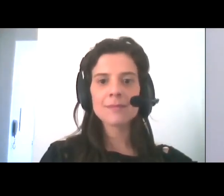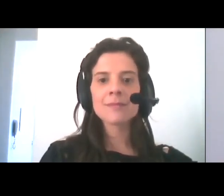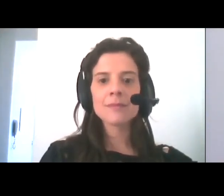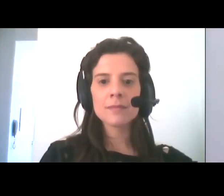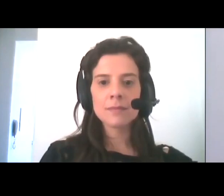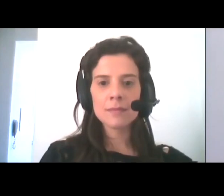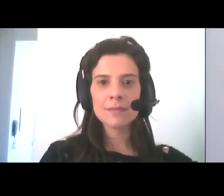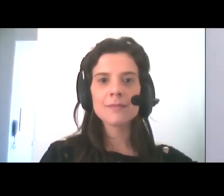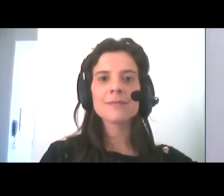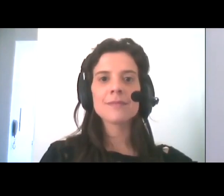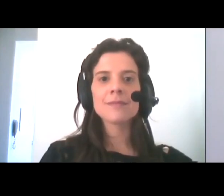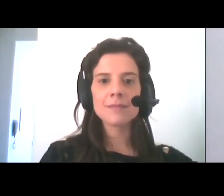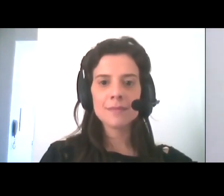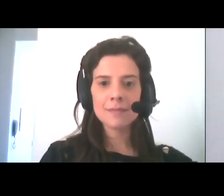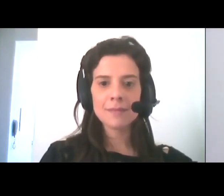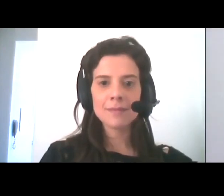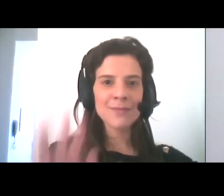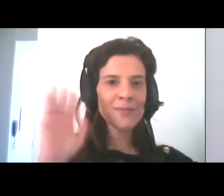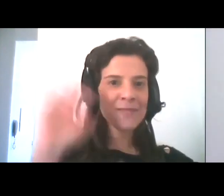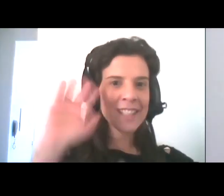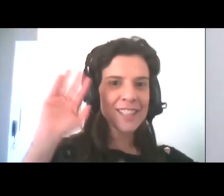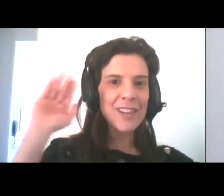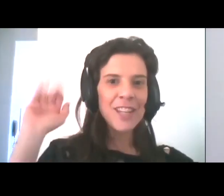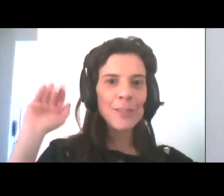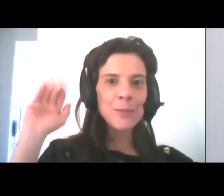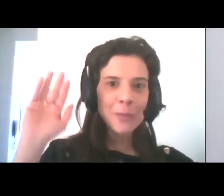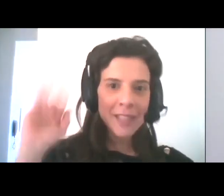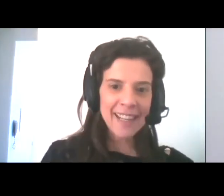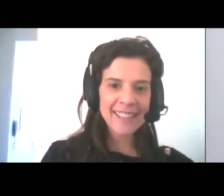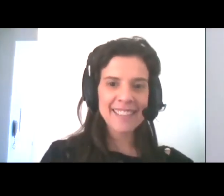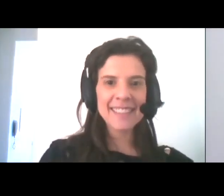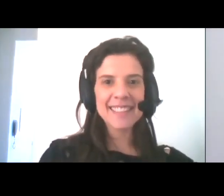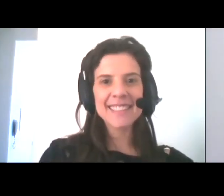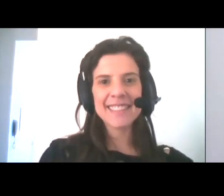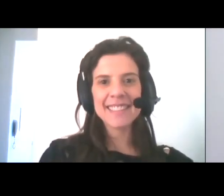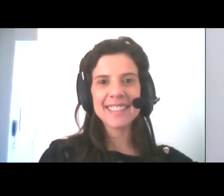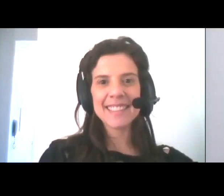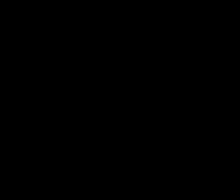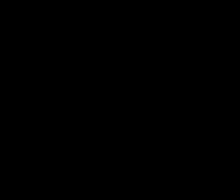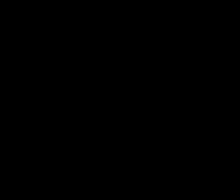Abraço para vocês. Até uma próxima. Tchau, gente. Muito obrigada.